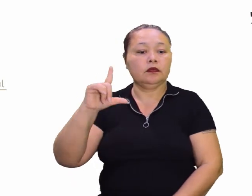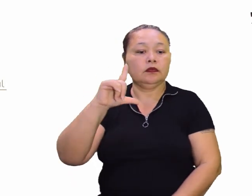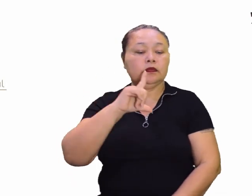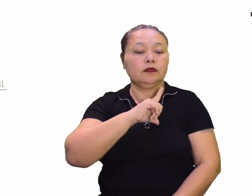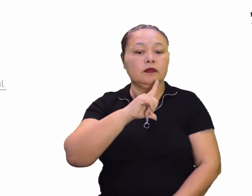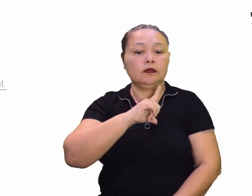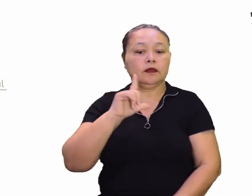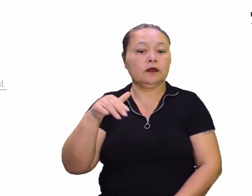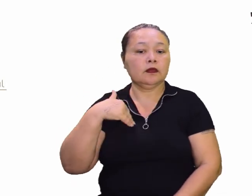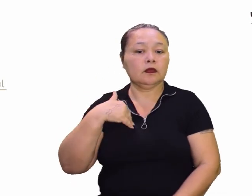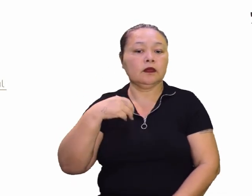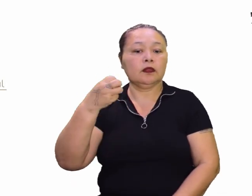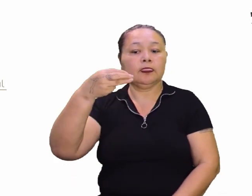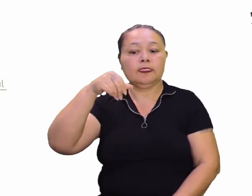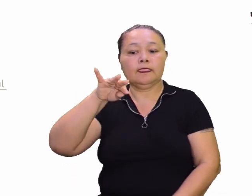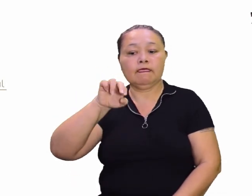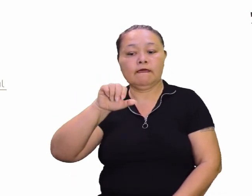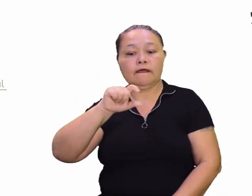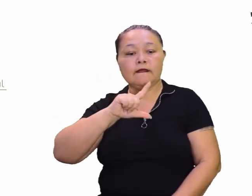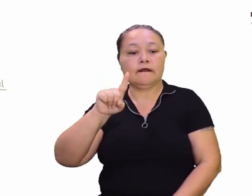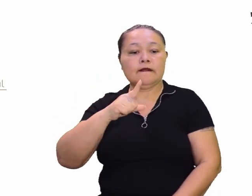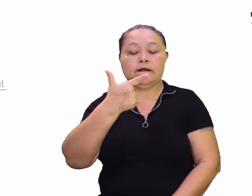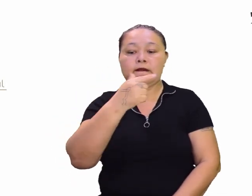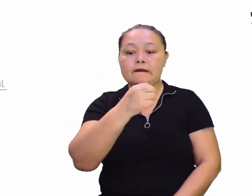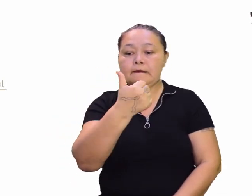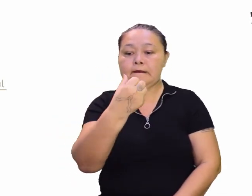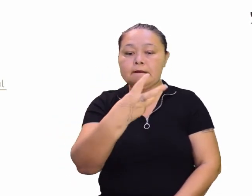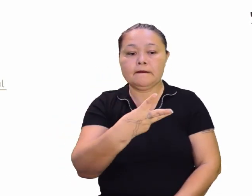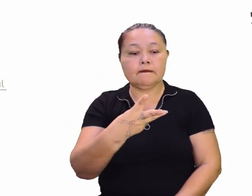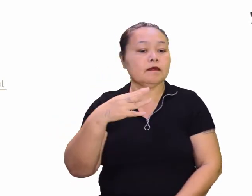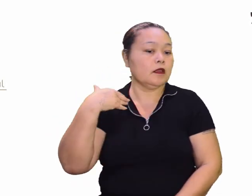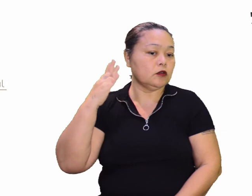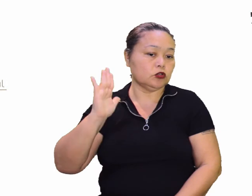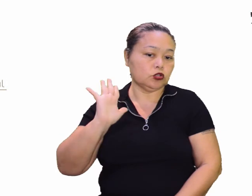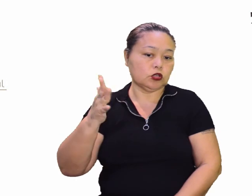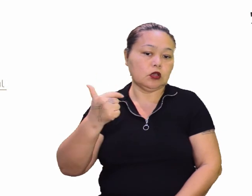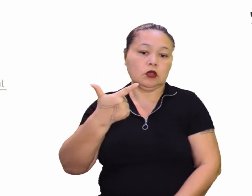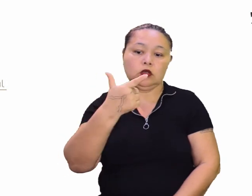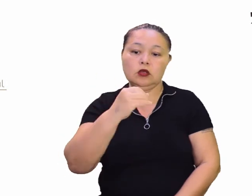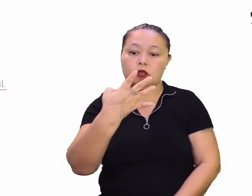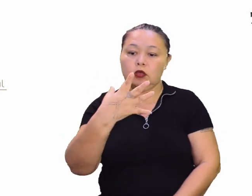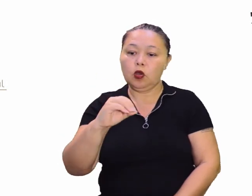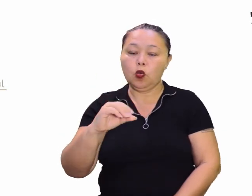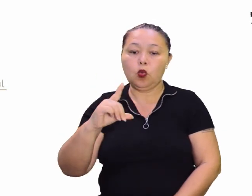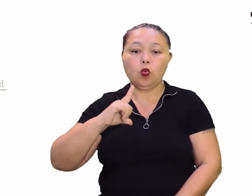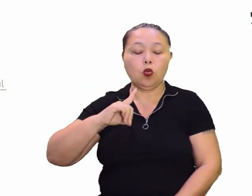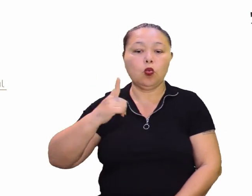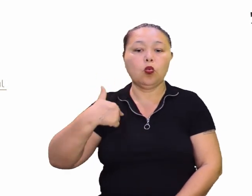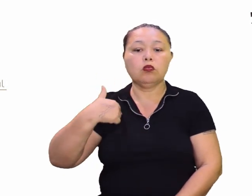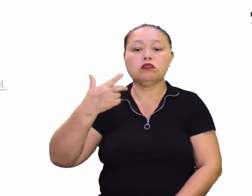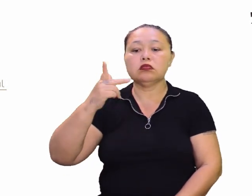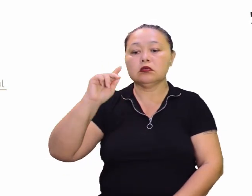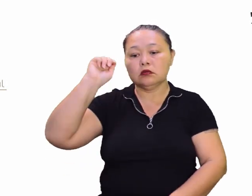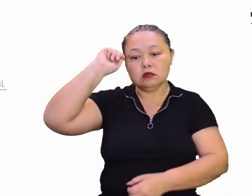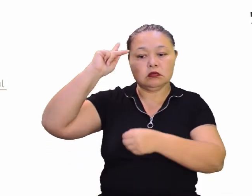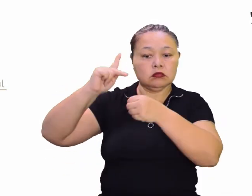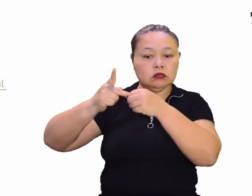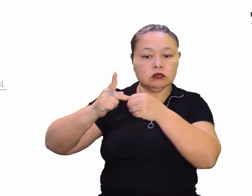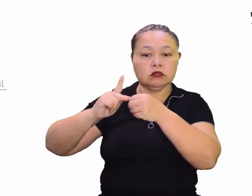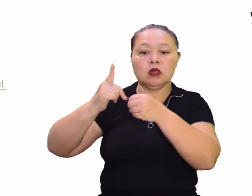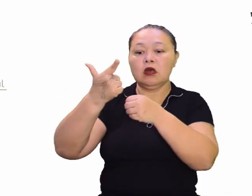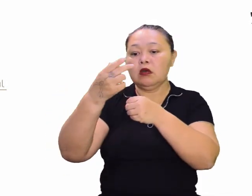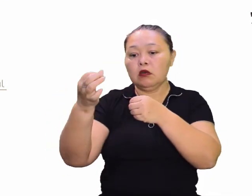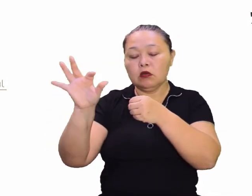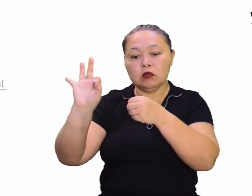temos aí a matriz, né, em 2013, que já passou, então, para 2040, vai cair o petróleo para